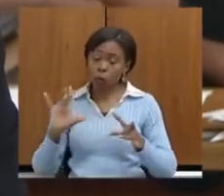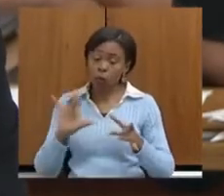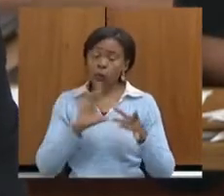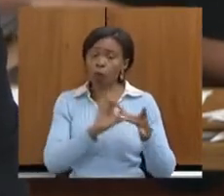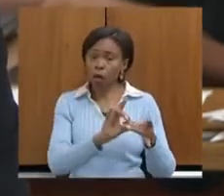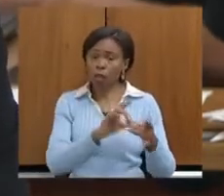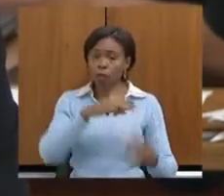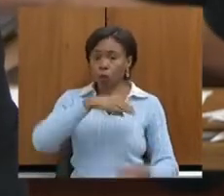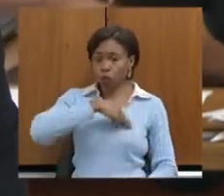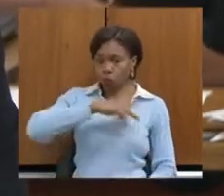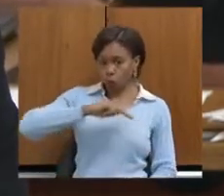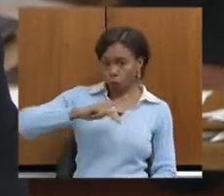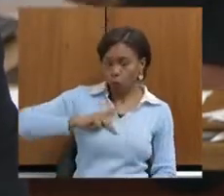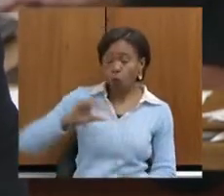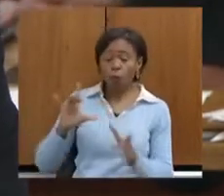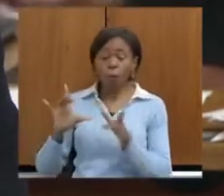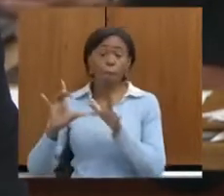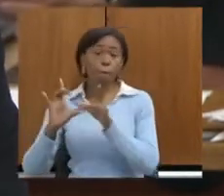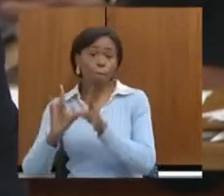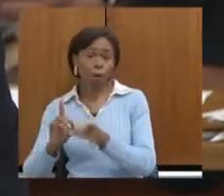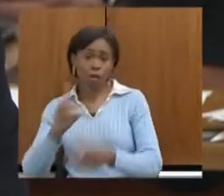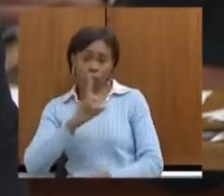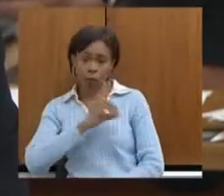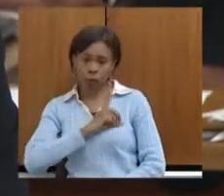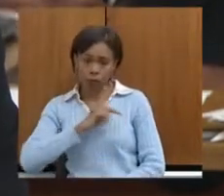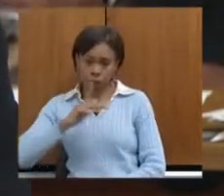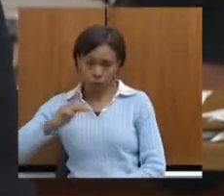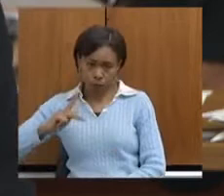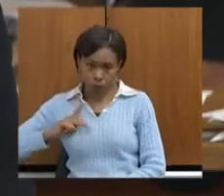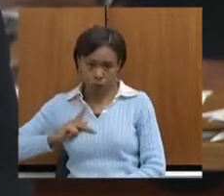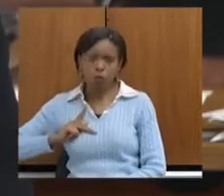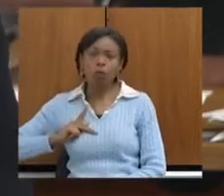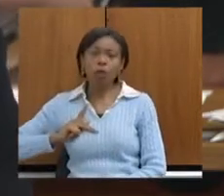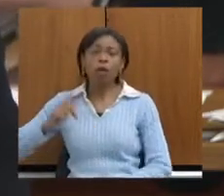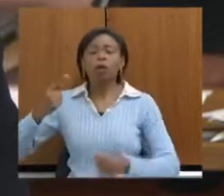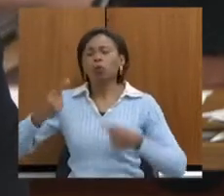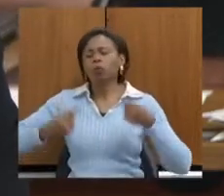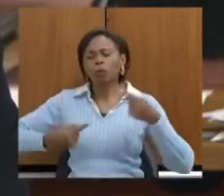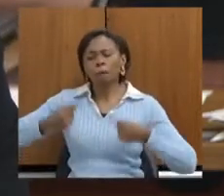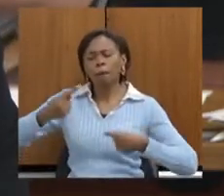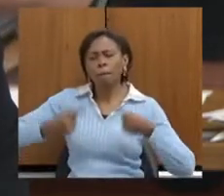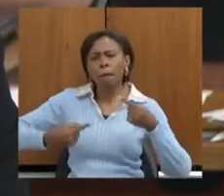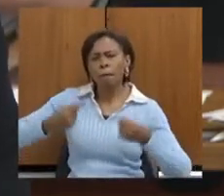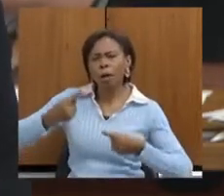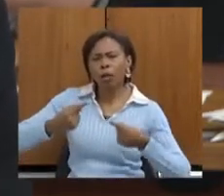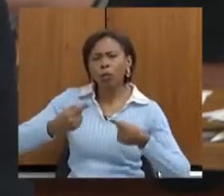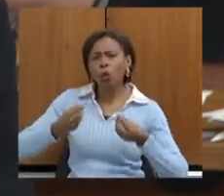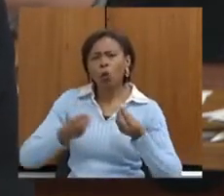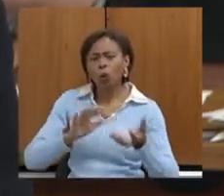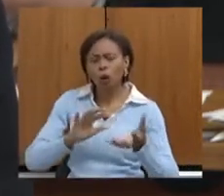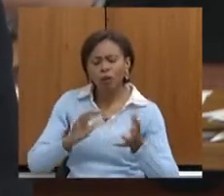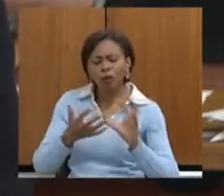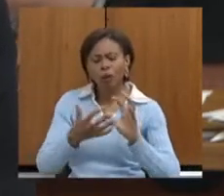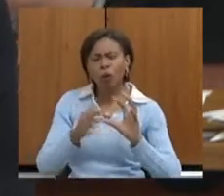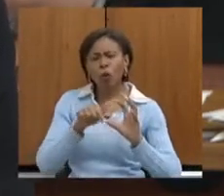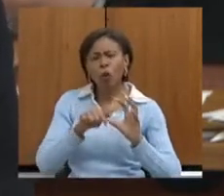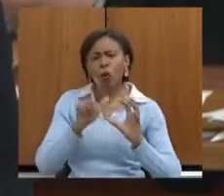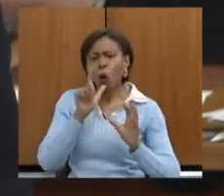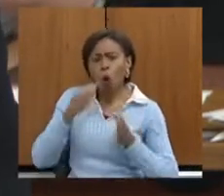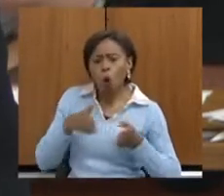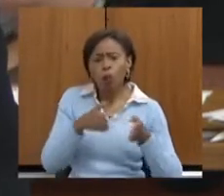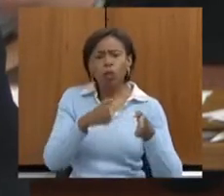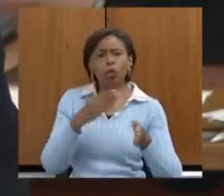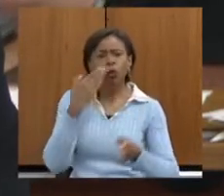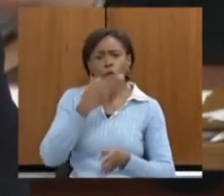com as defensorias públicas tem discutido a repactuação do Rio Doce o atual